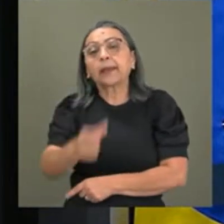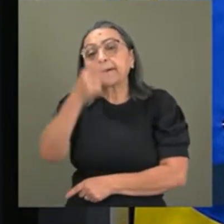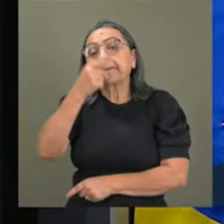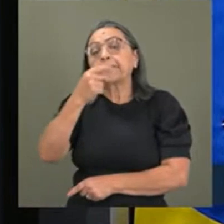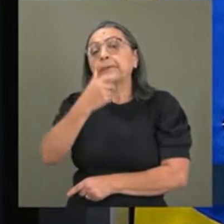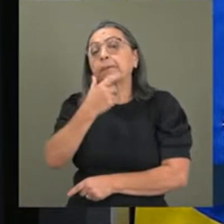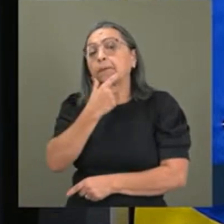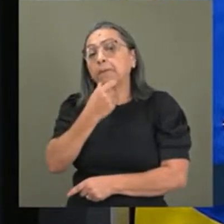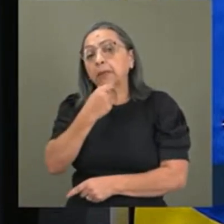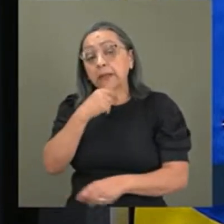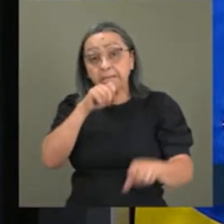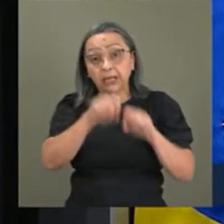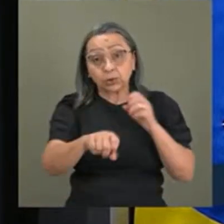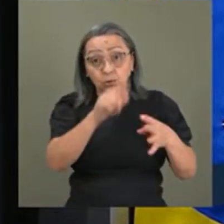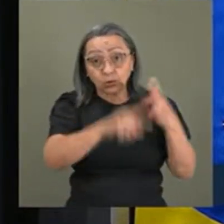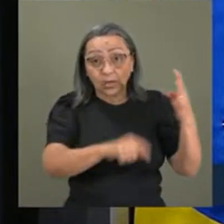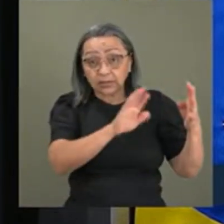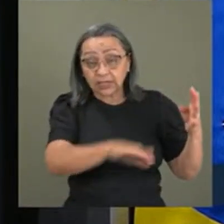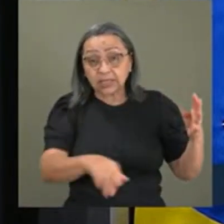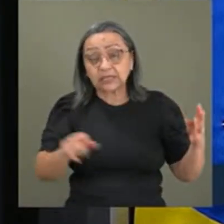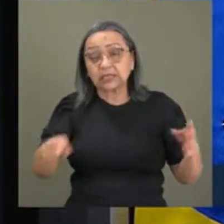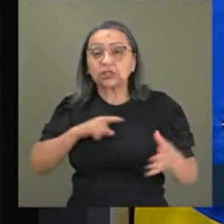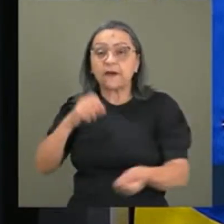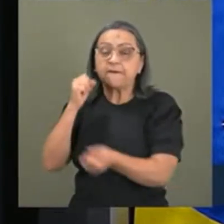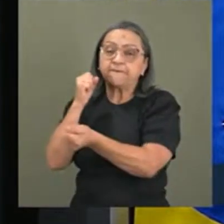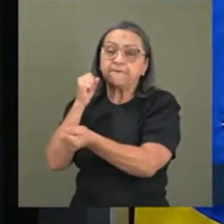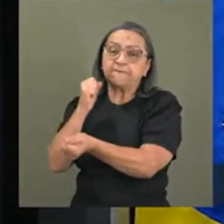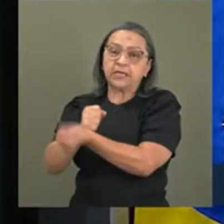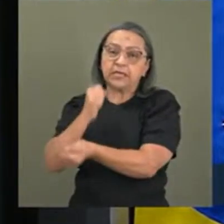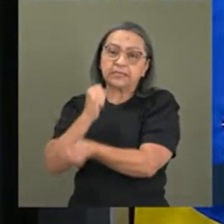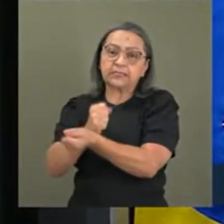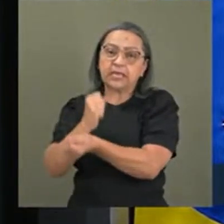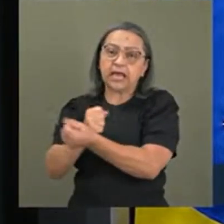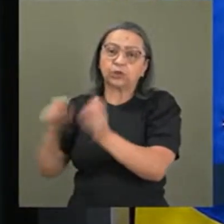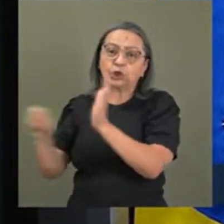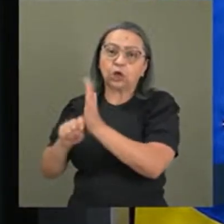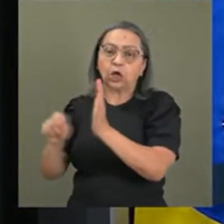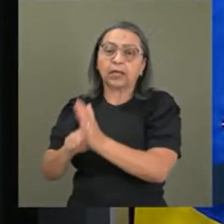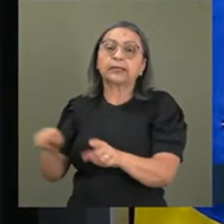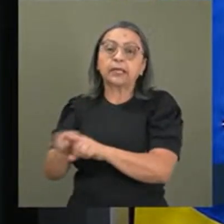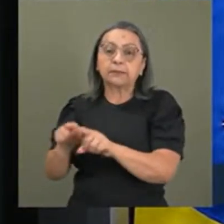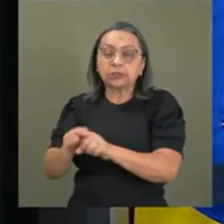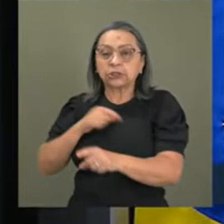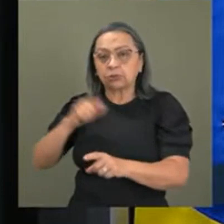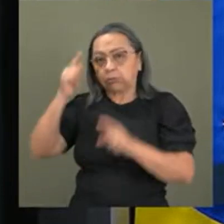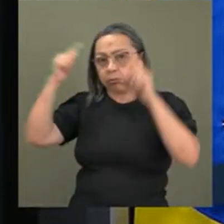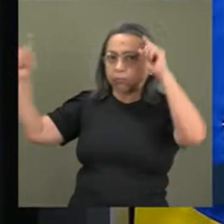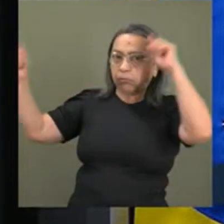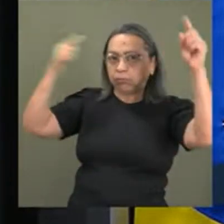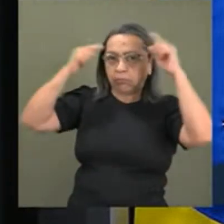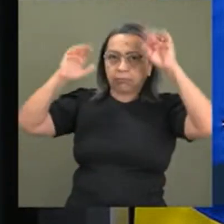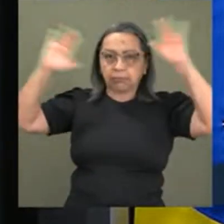drogas e, em virtude disso, tinha tido alucinações